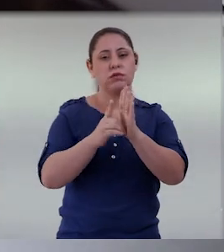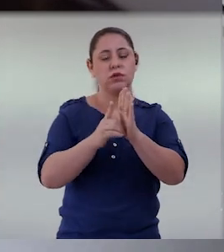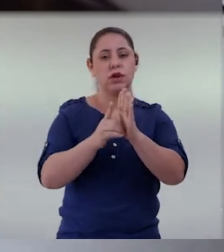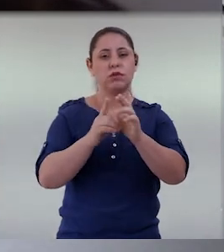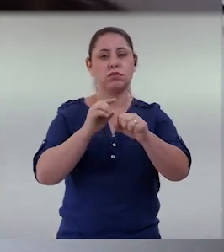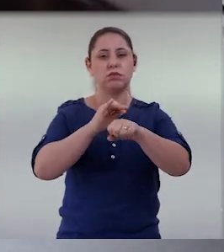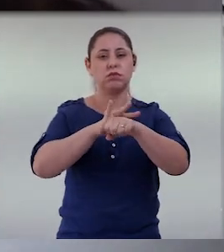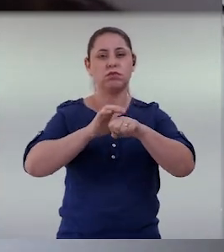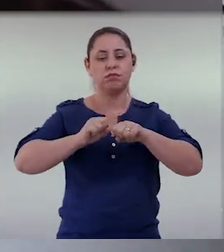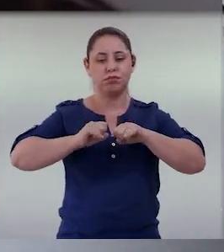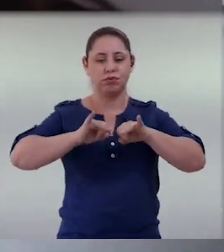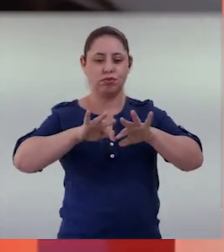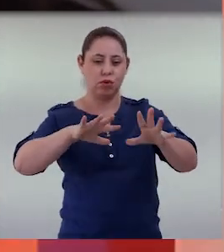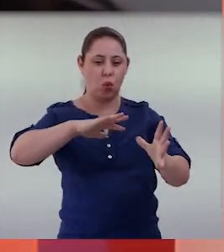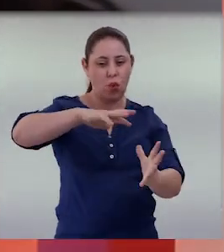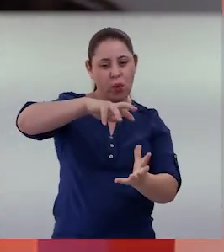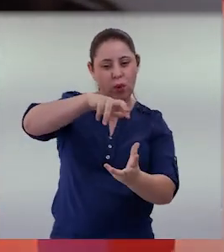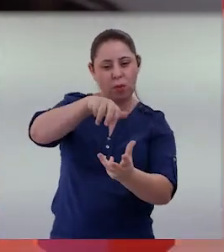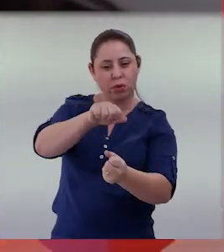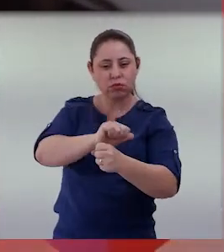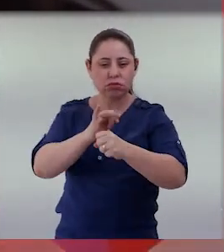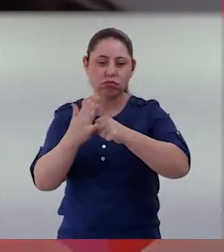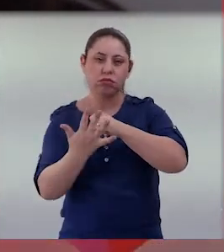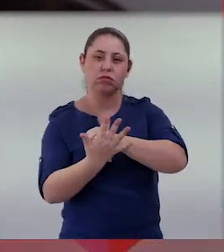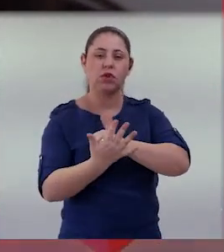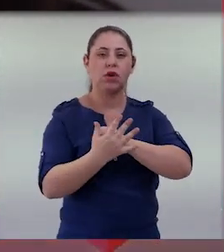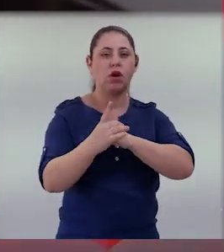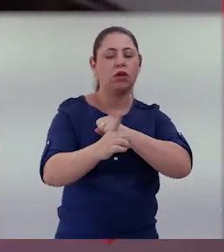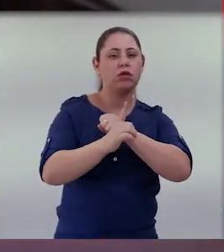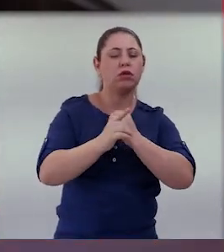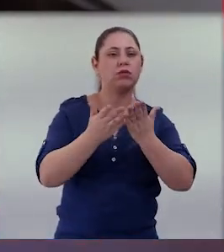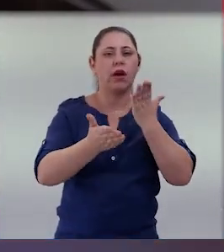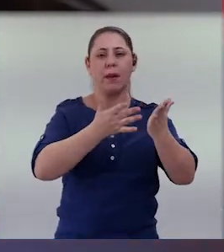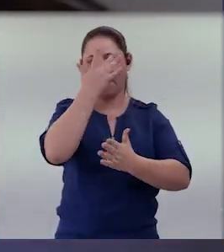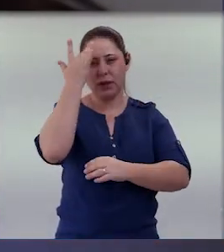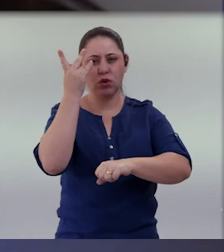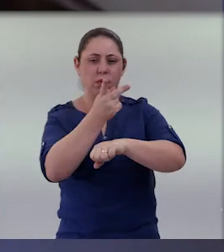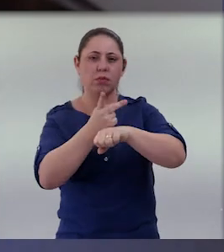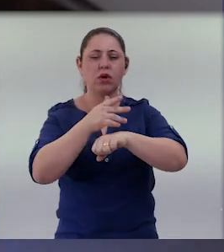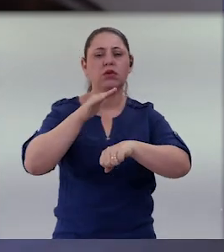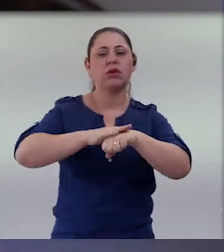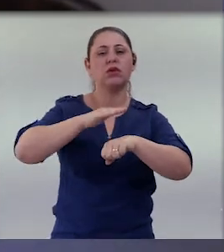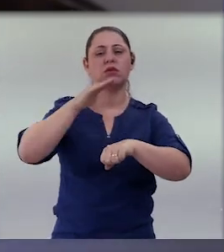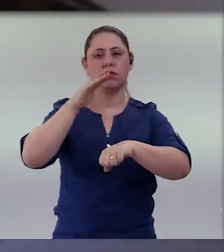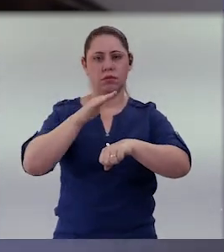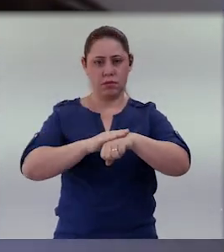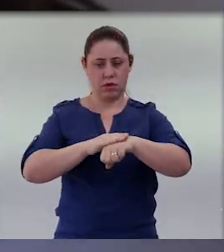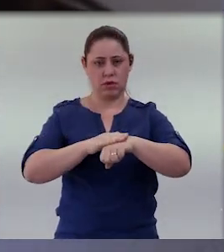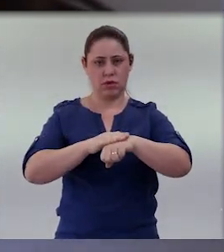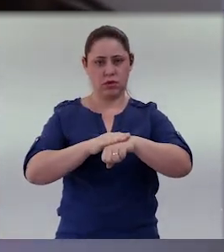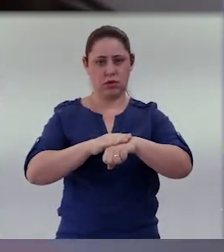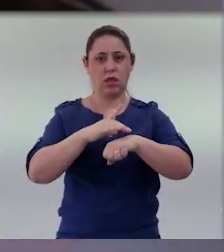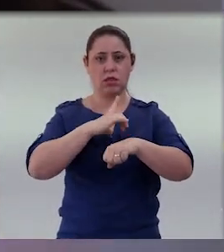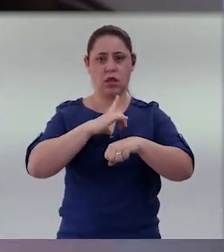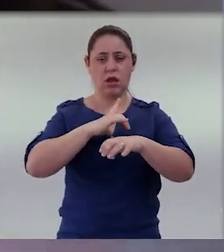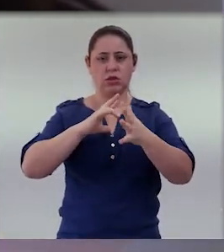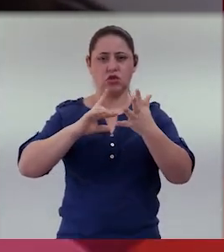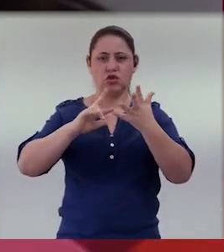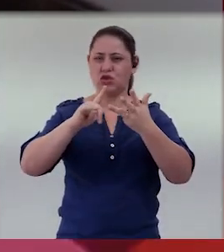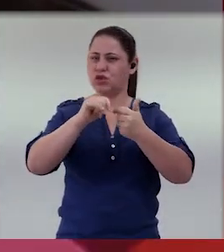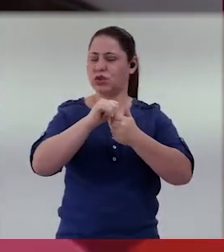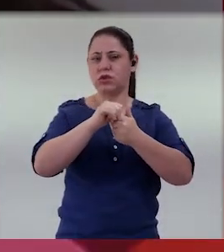foi decretada essa questão da pandemia? Como é que vocês têm feito os atendimentos? As pessoas, elas estão procurando